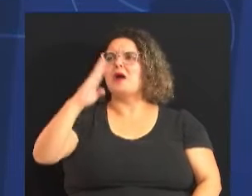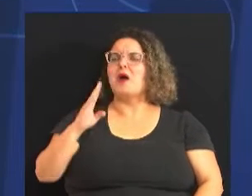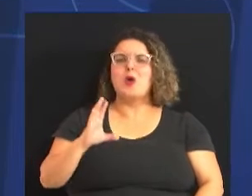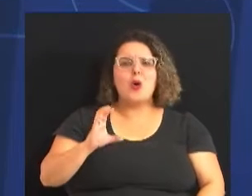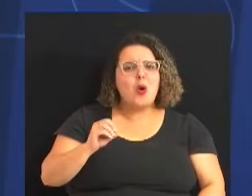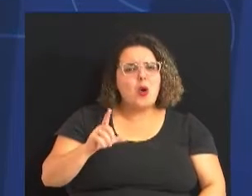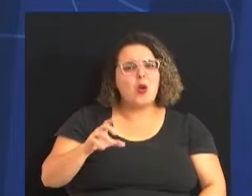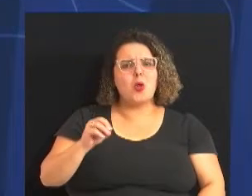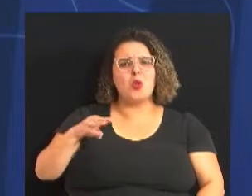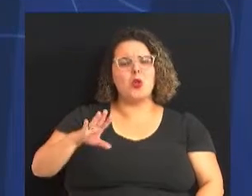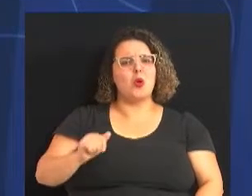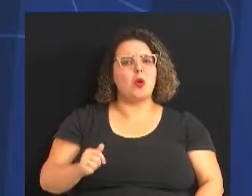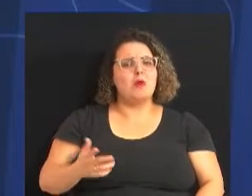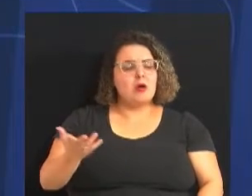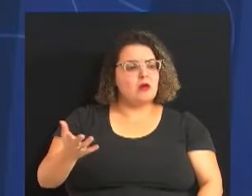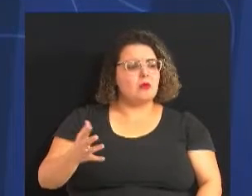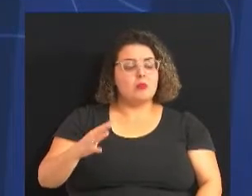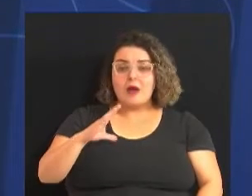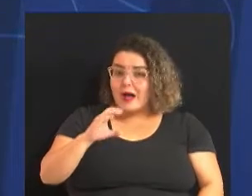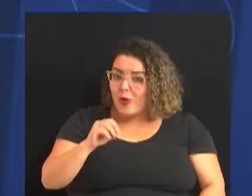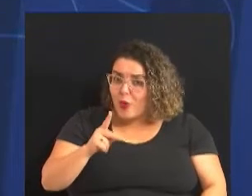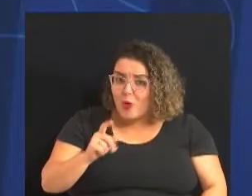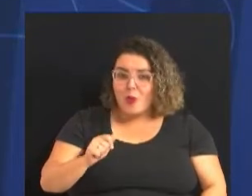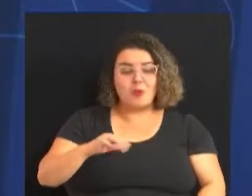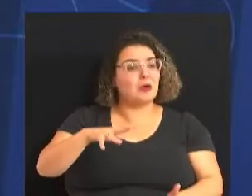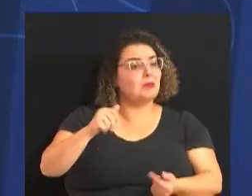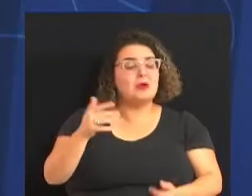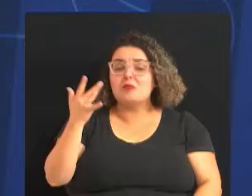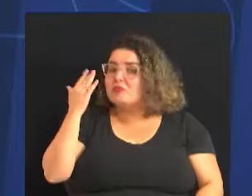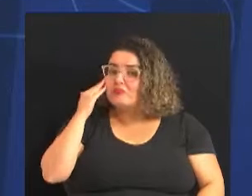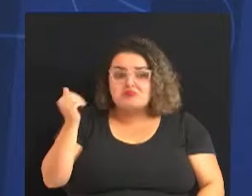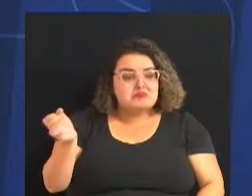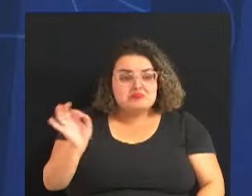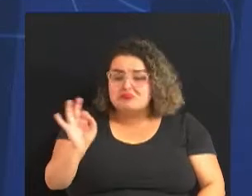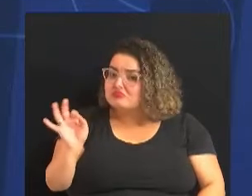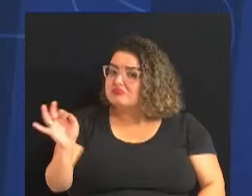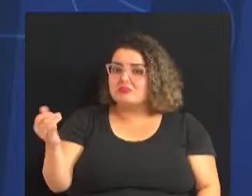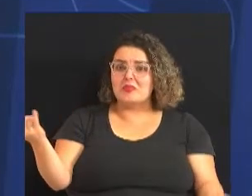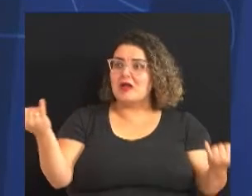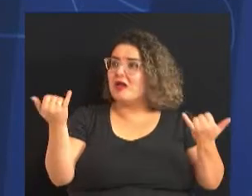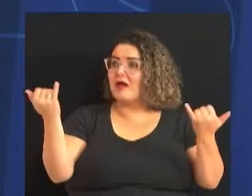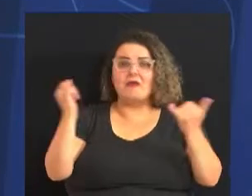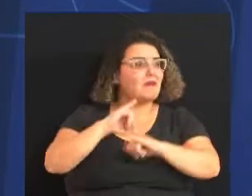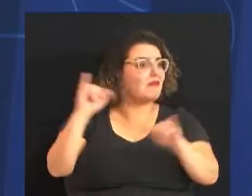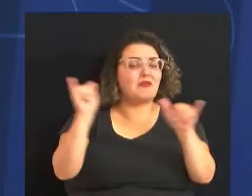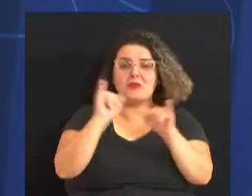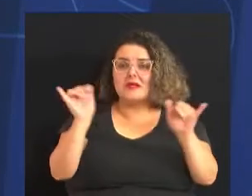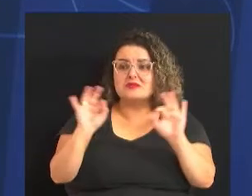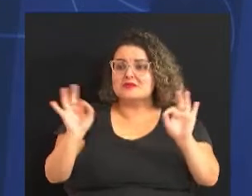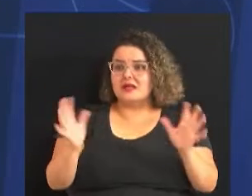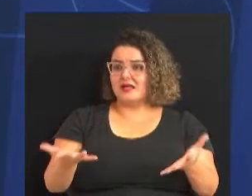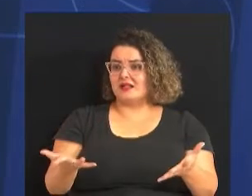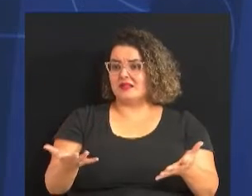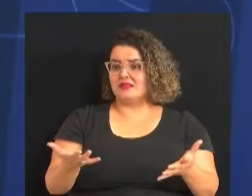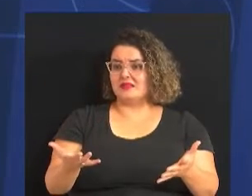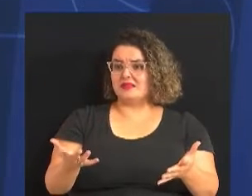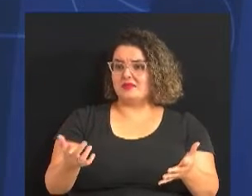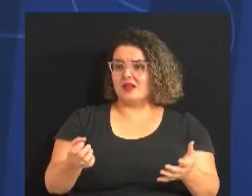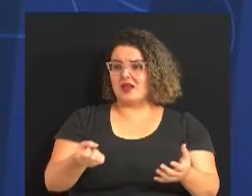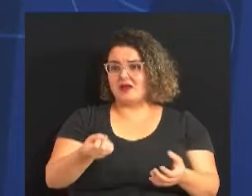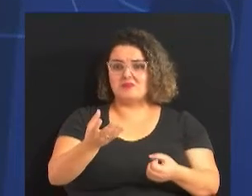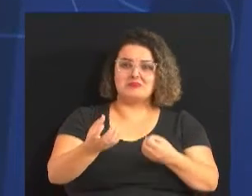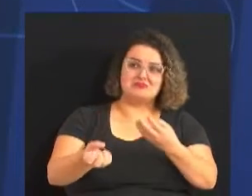prorrogação, eliminatórias para uma Copa do Mundo. Eu não fiquei sabendo e eu não vi absolutamente nada. Depois a repercussão, muito pouco. Você tem que ser